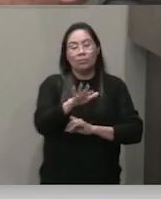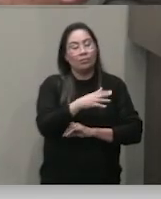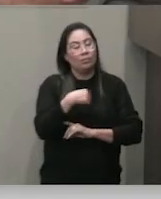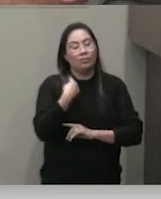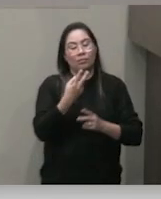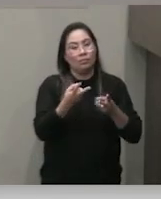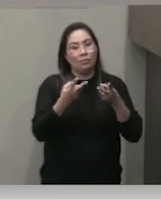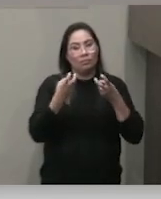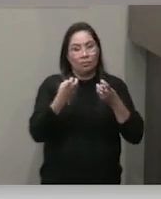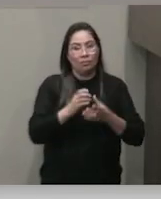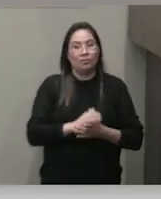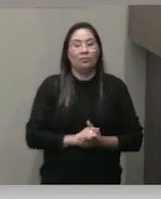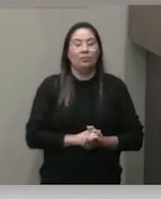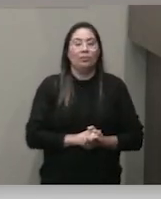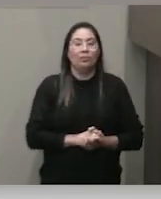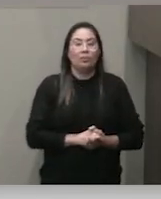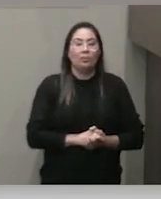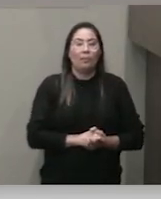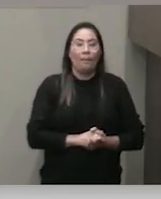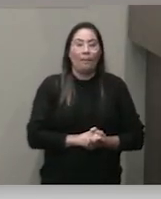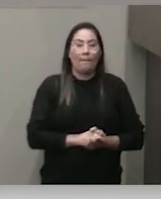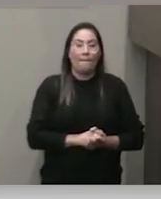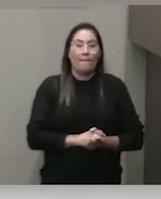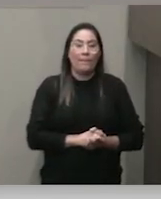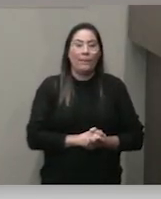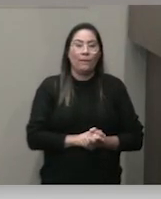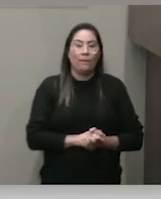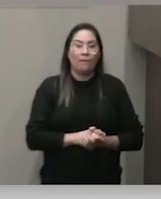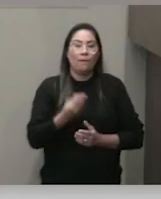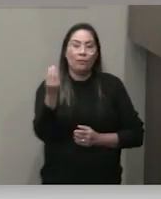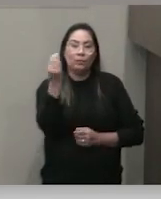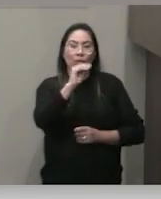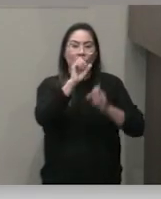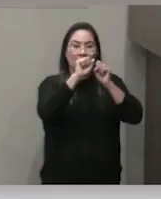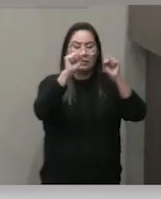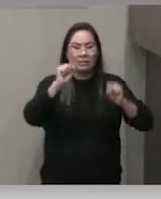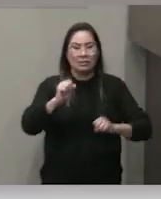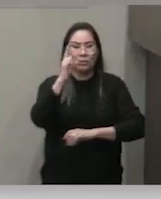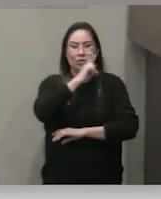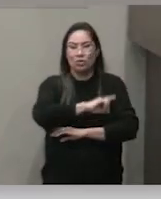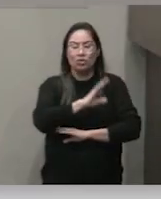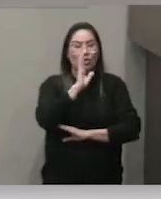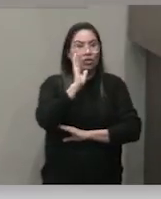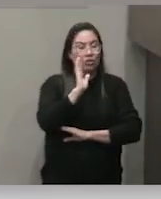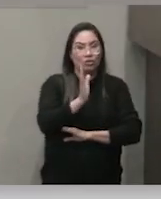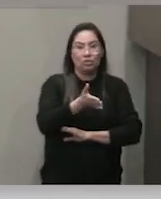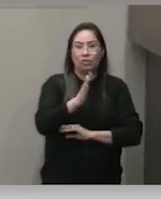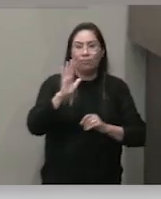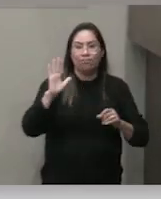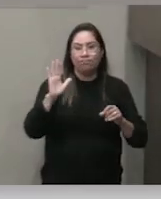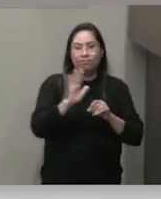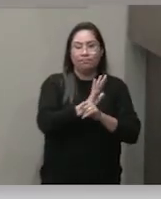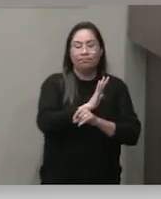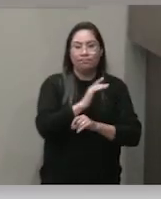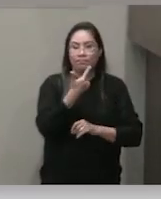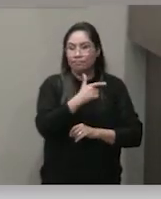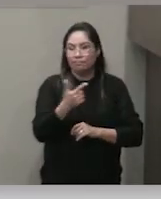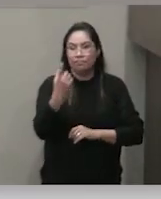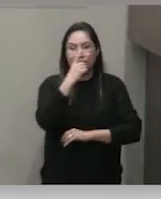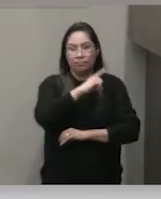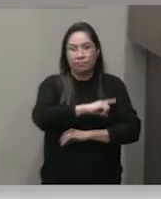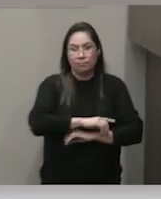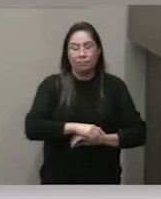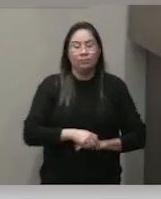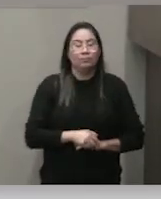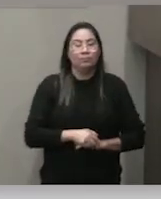despercebidos. E coloquei no sistema, as datas já estavam fechadas para a entrega dos honras ao mérito, e